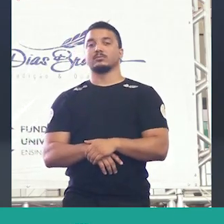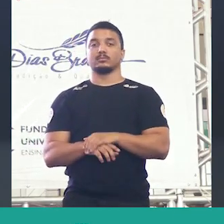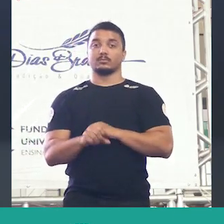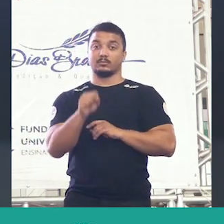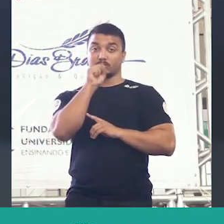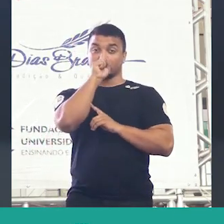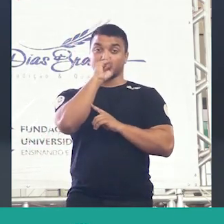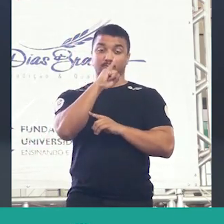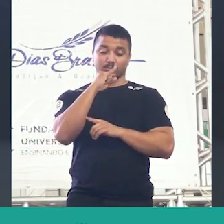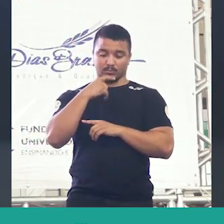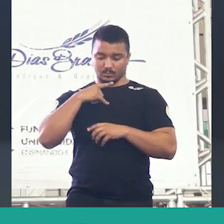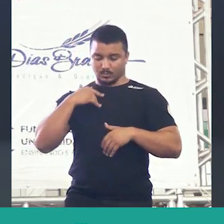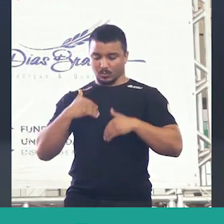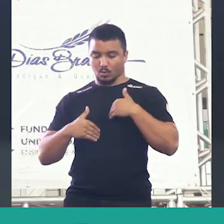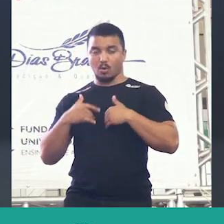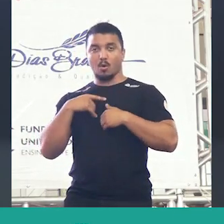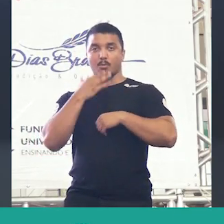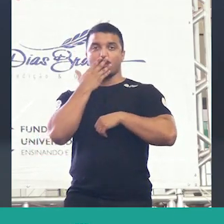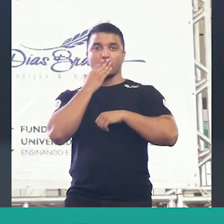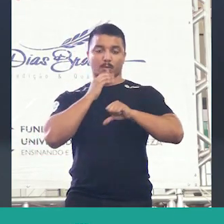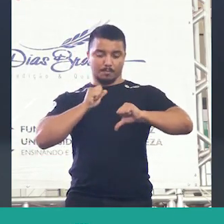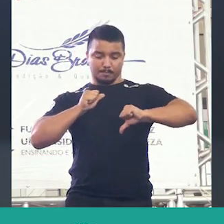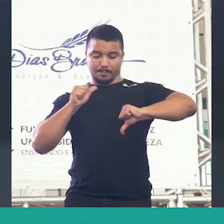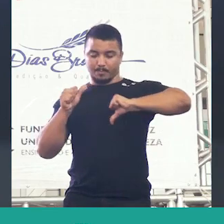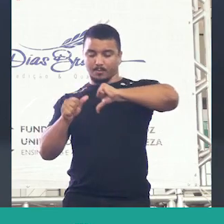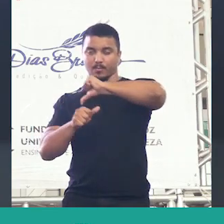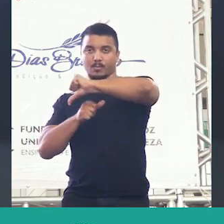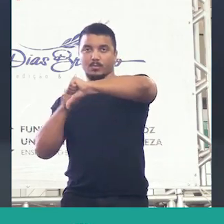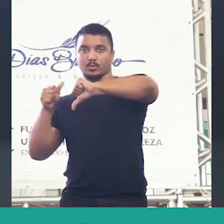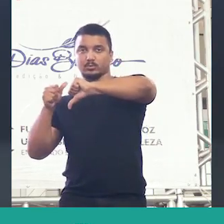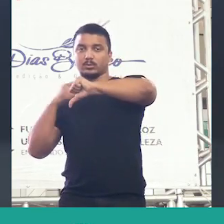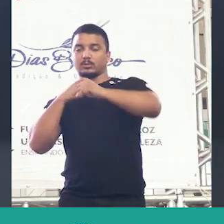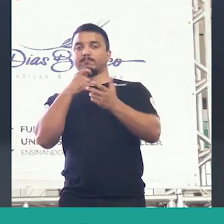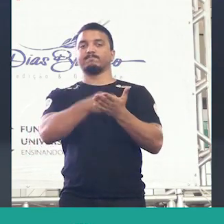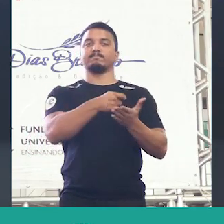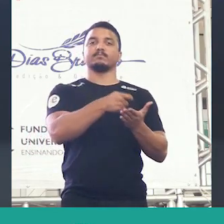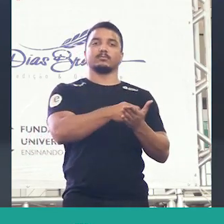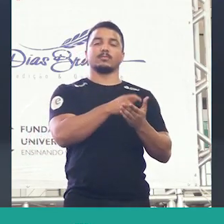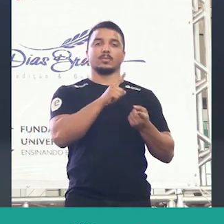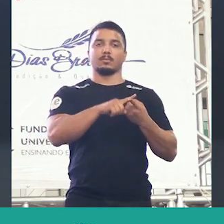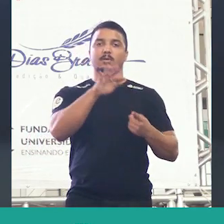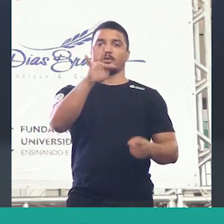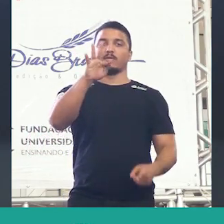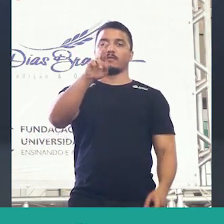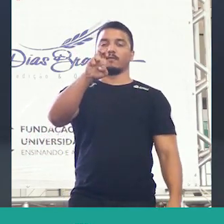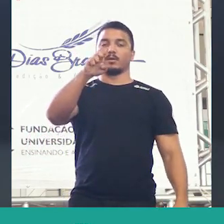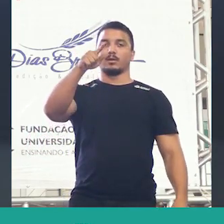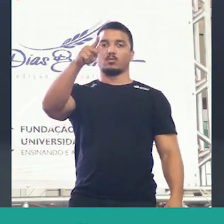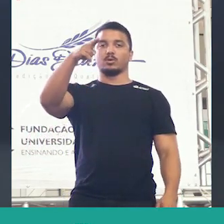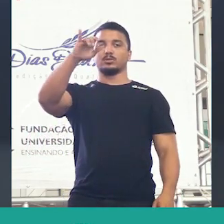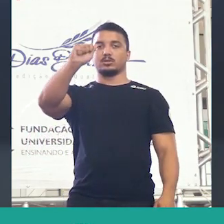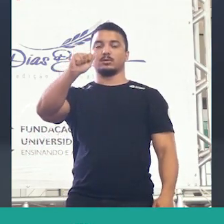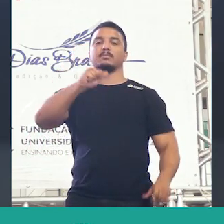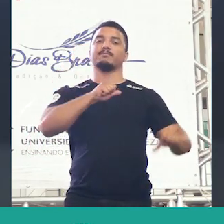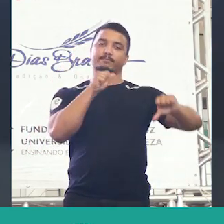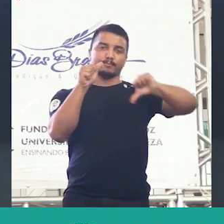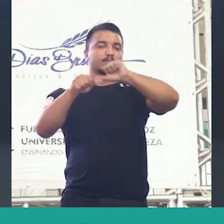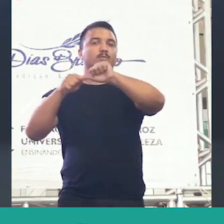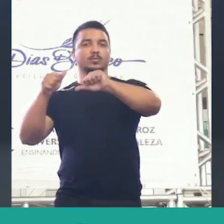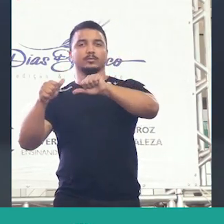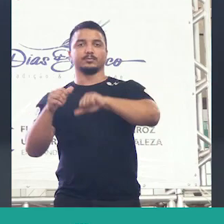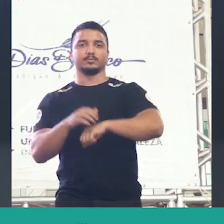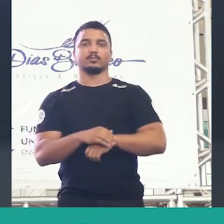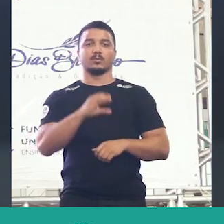de... Se ele muda de cor, obrigatoriamente ele tem que mudar de frequência. Cor é frequência,